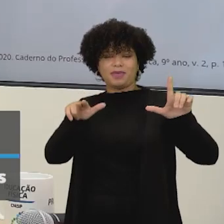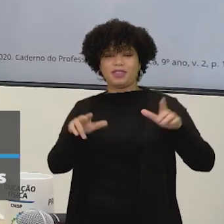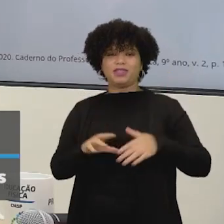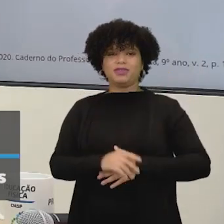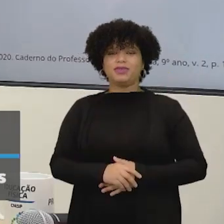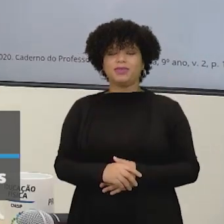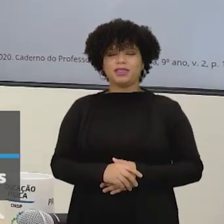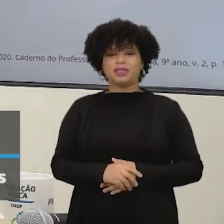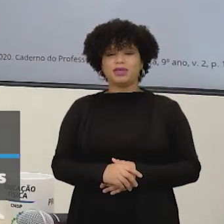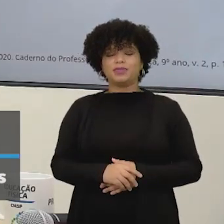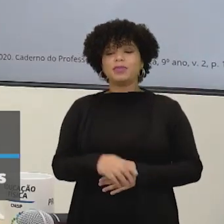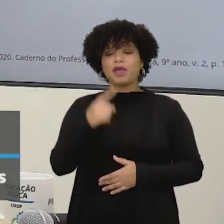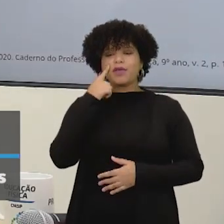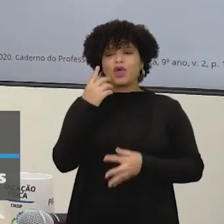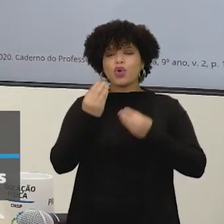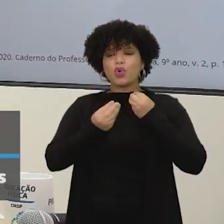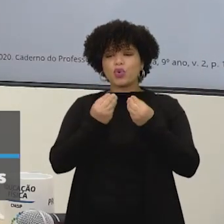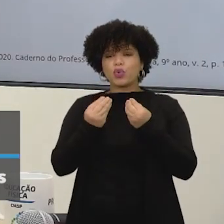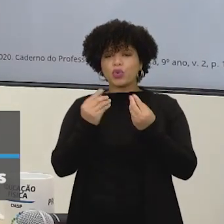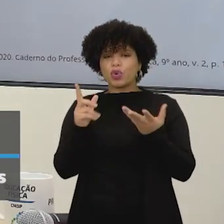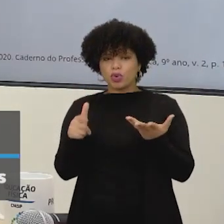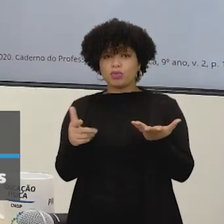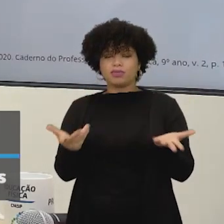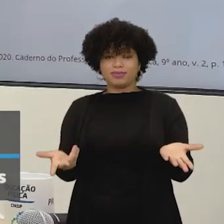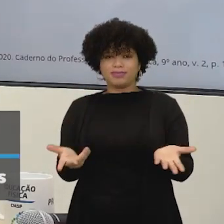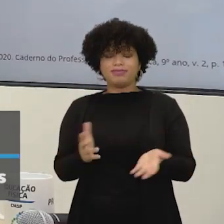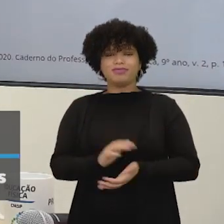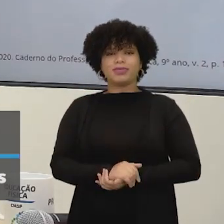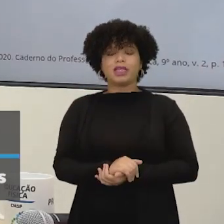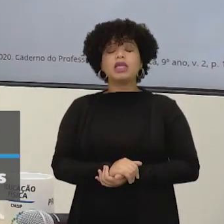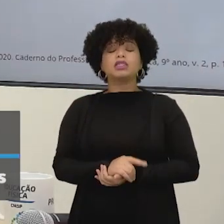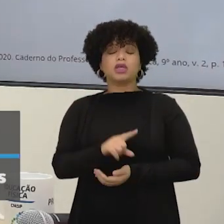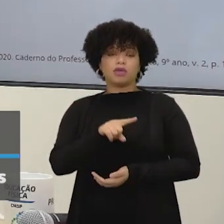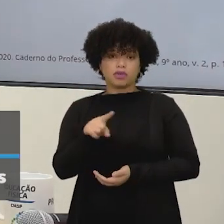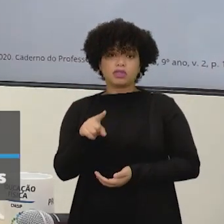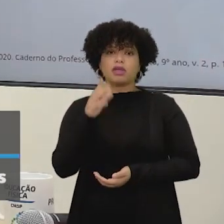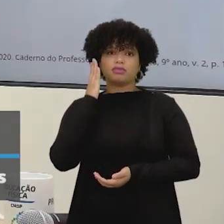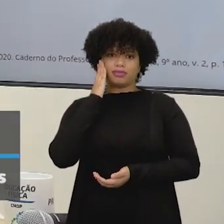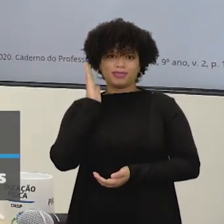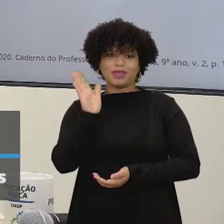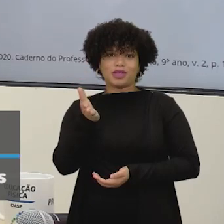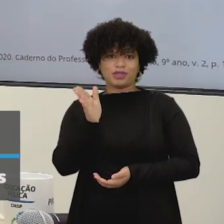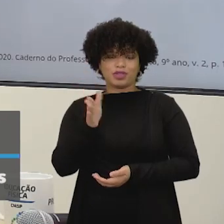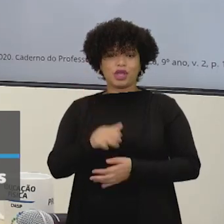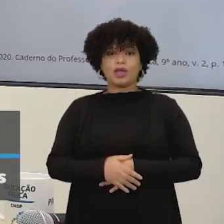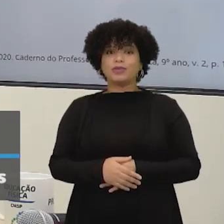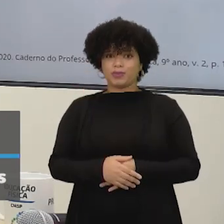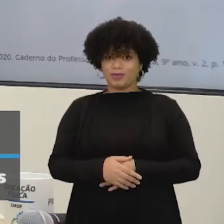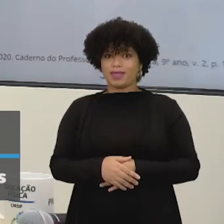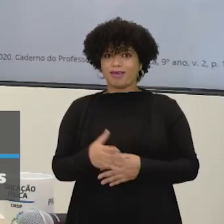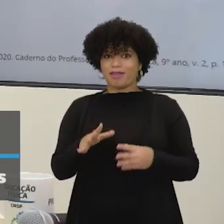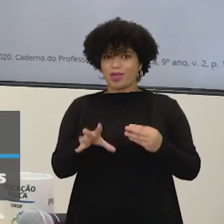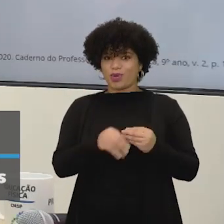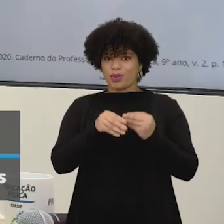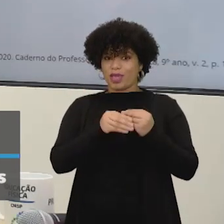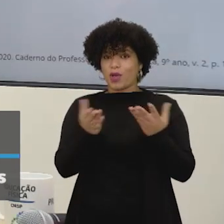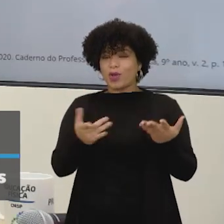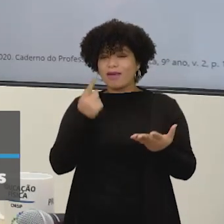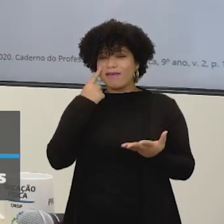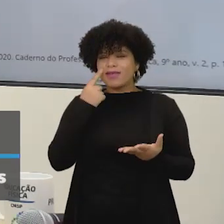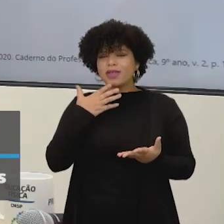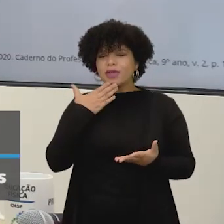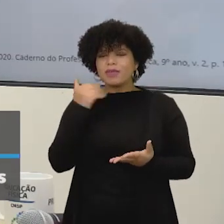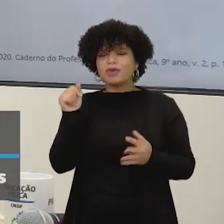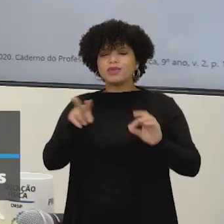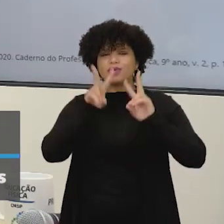quando a gente fala dessas políticas públicas, né? E é onde vocês entram. que a gente vai até ver agora aqui um pouquinho de um